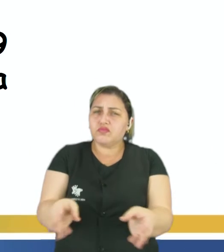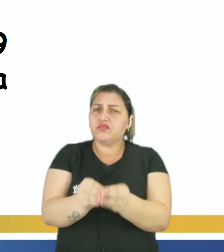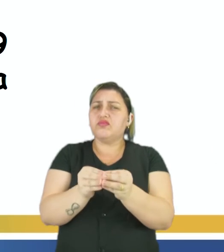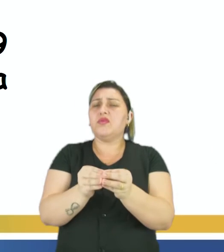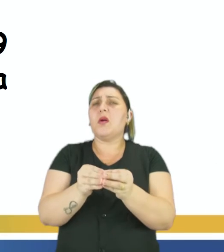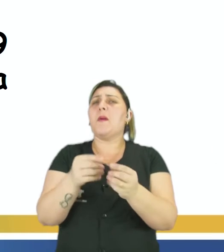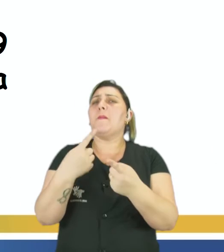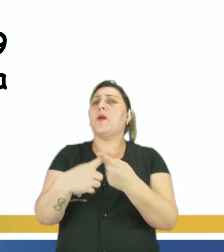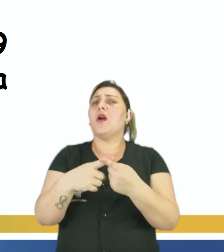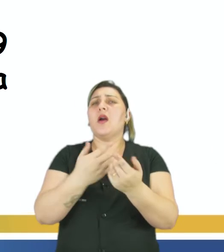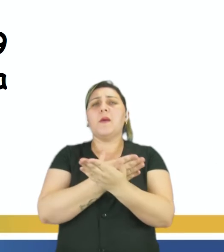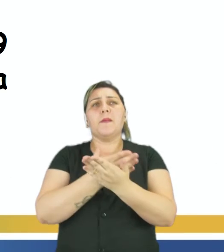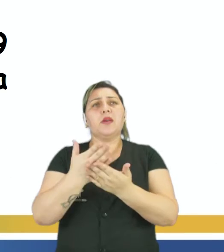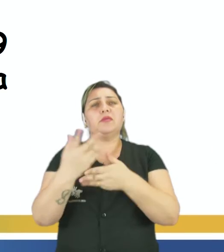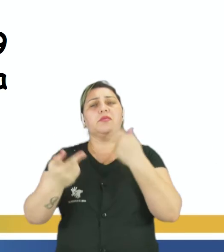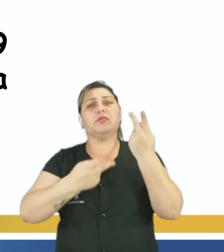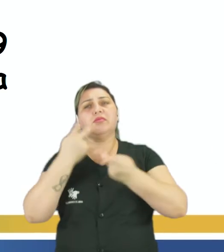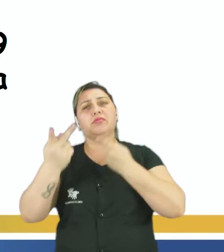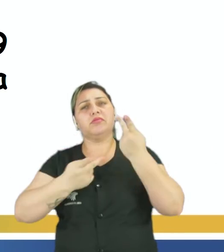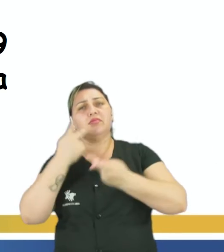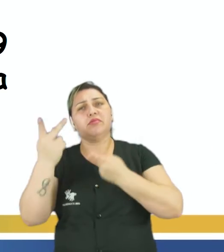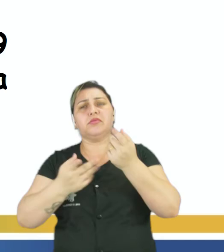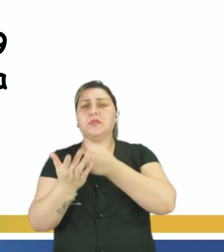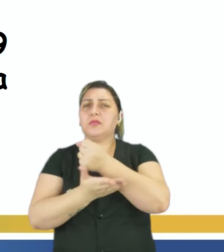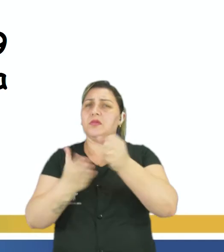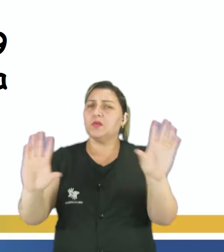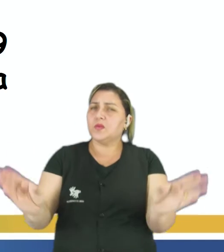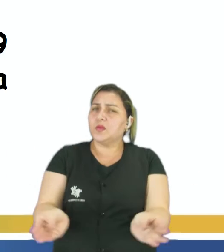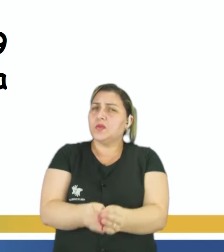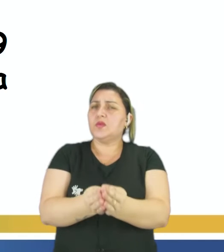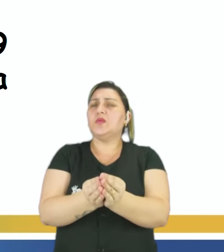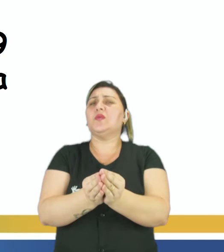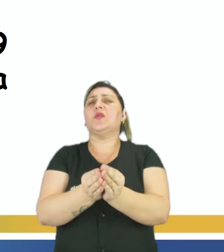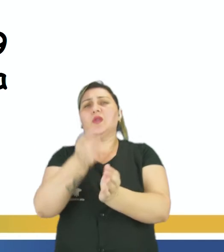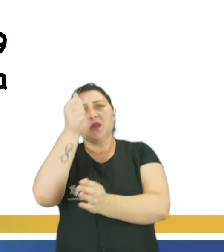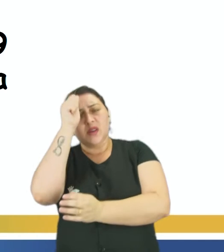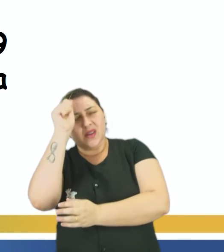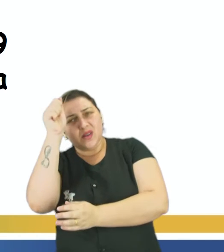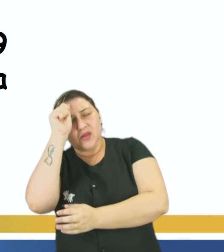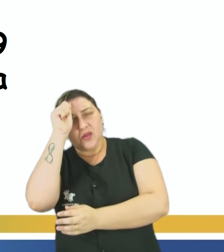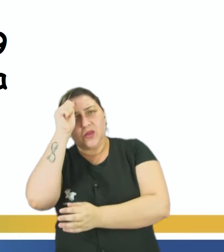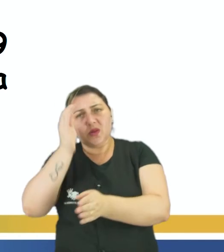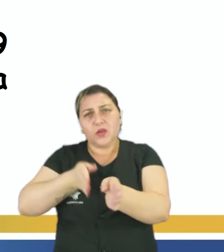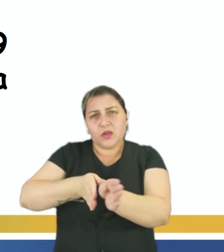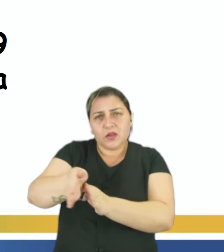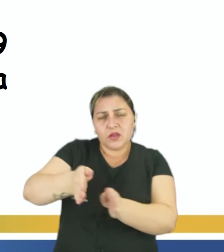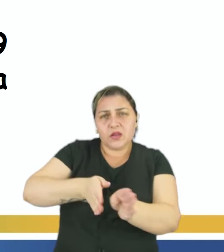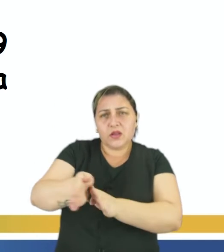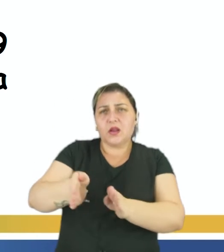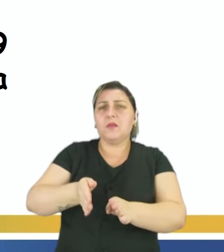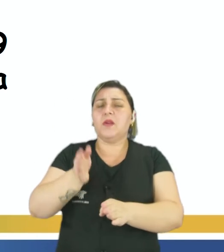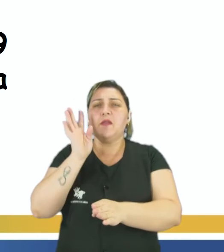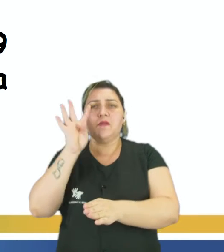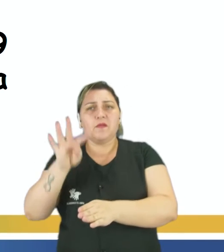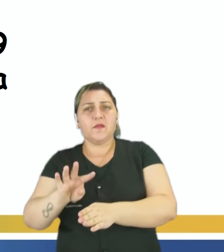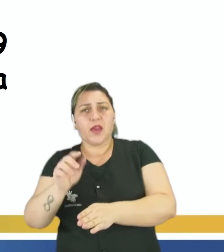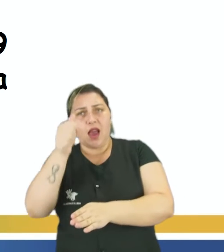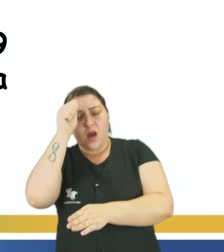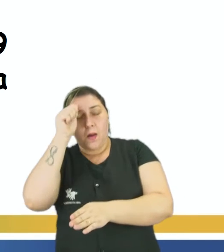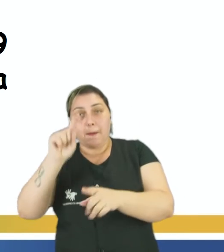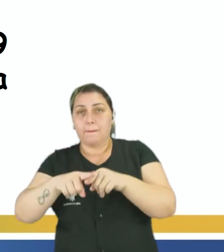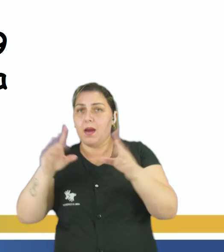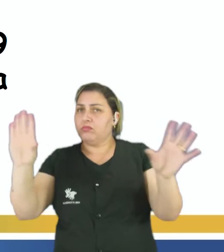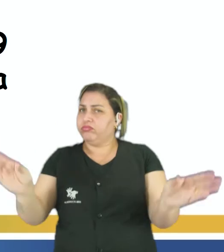você começou a falar, pautou, embasou, resumiu, citou os autores, recomendou a obra, mas não faz